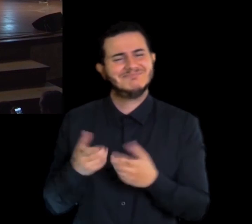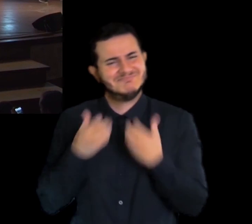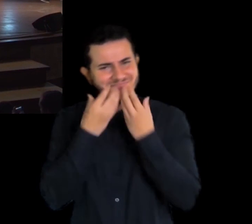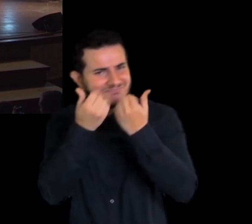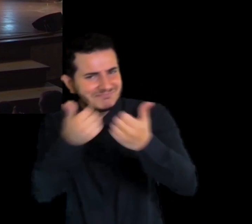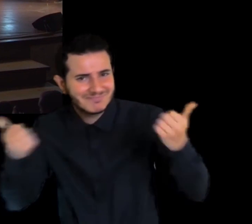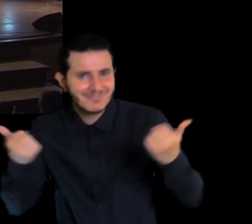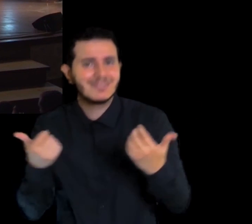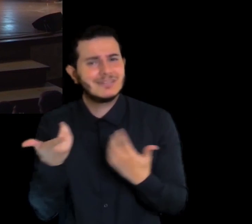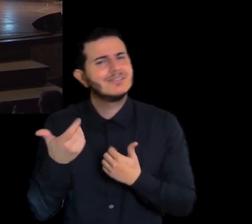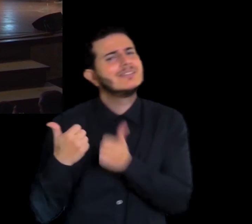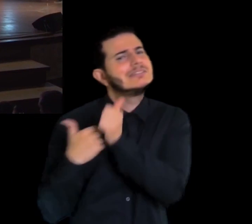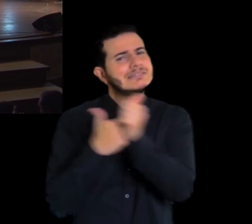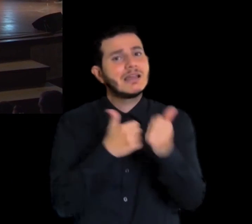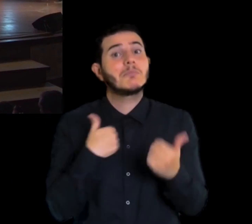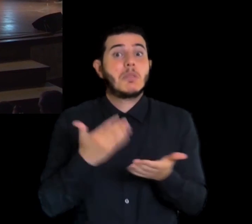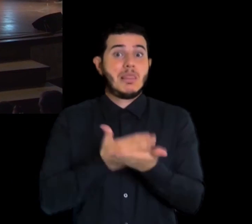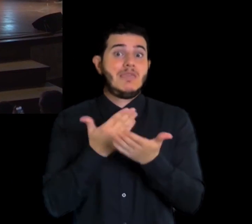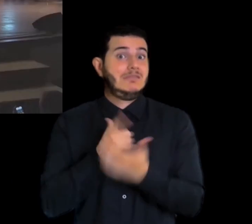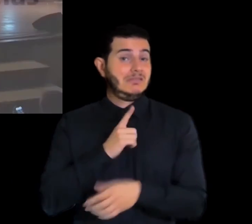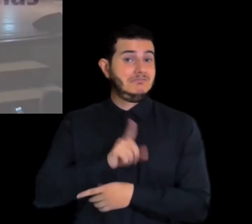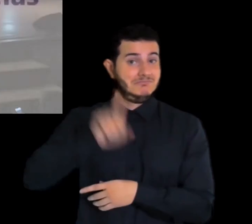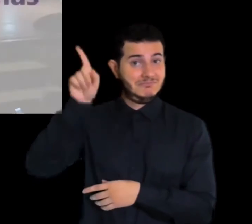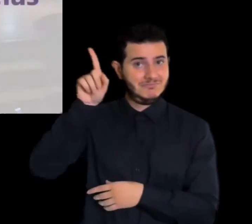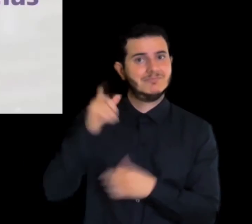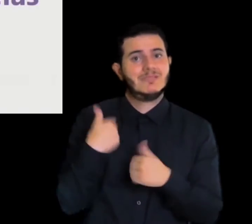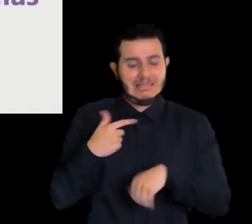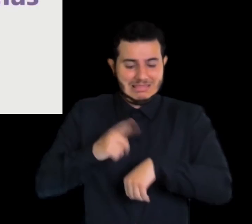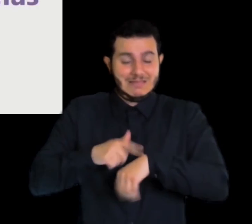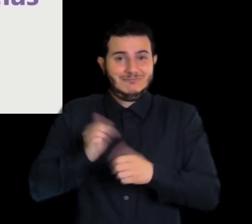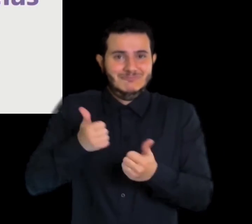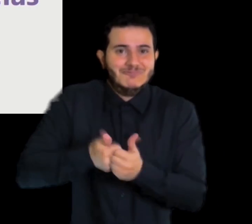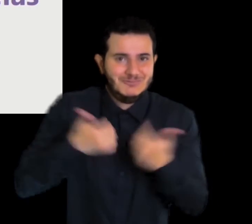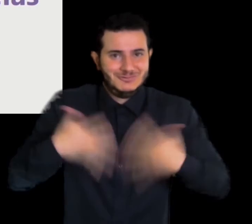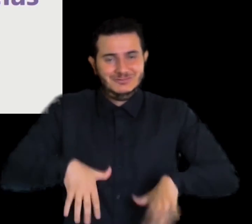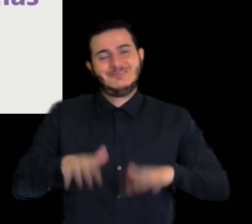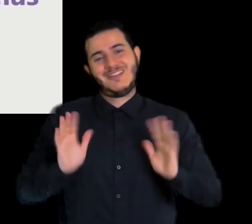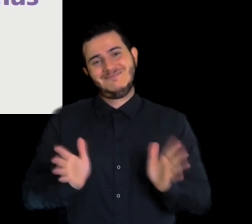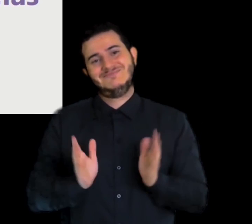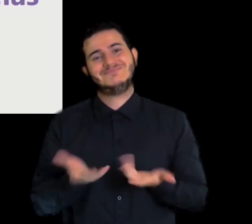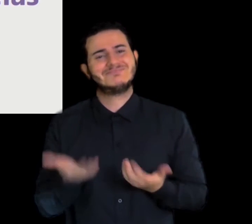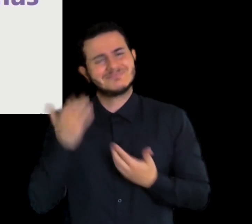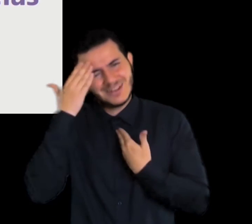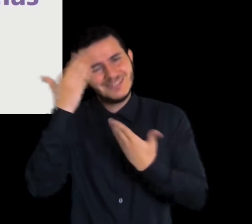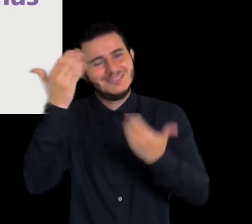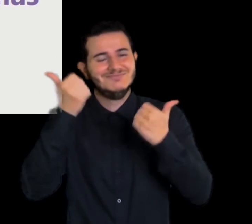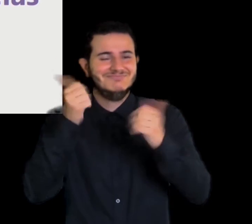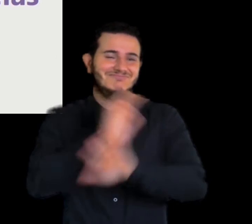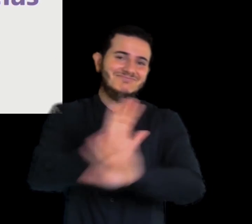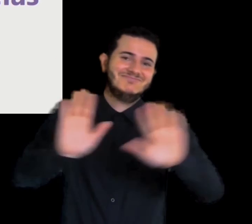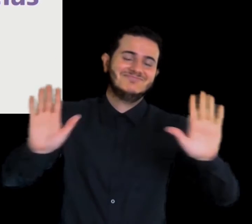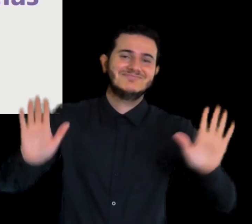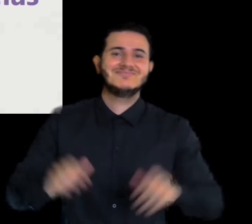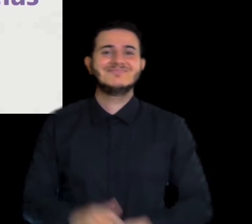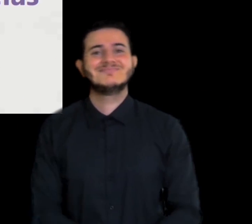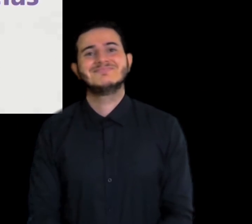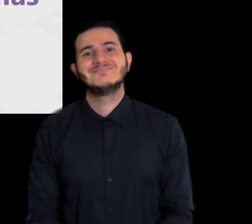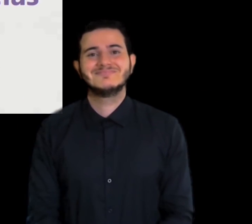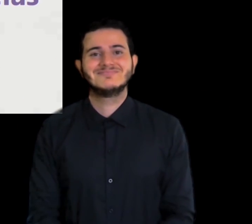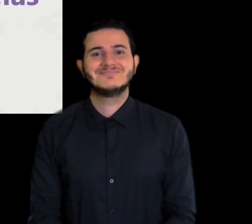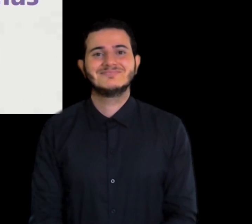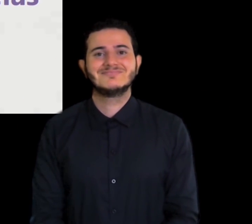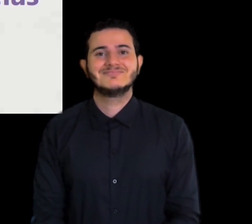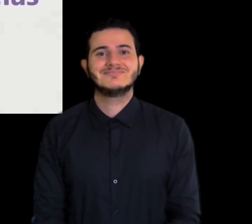queria dizer. Me segue, o livro está lá em cima. Eu acho que acabou meu tempo aqui. Agradeço. Valeu.